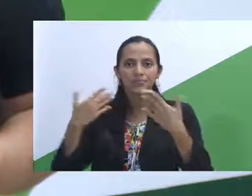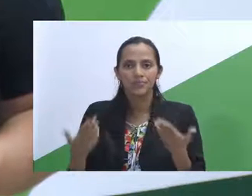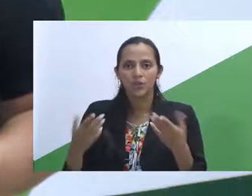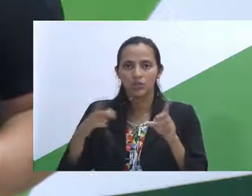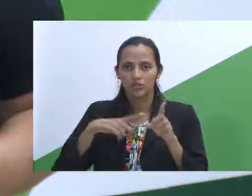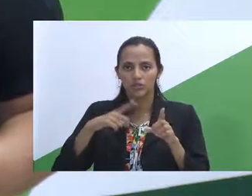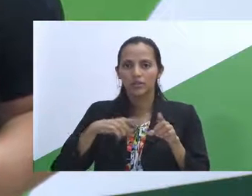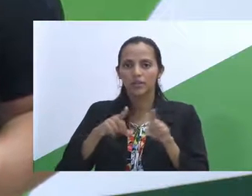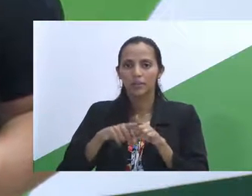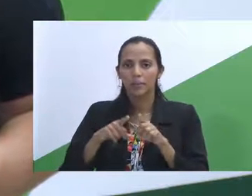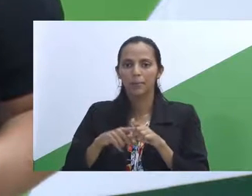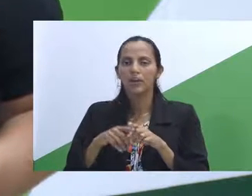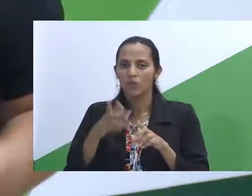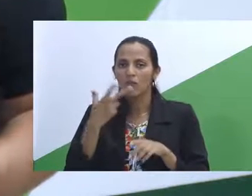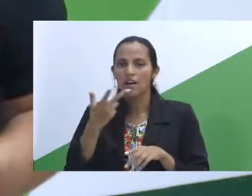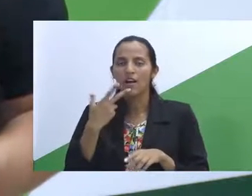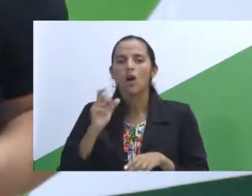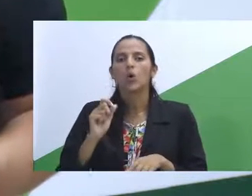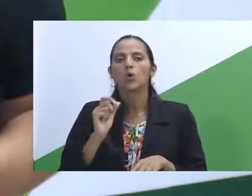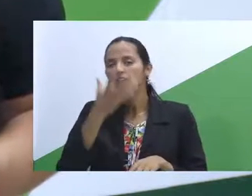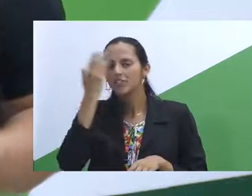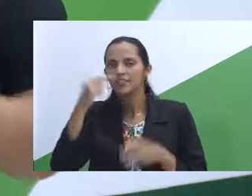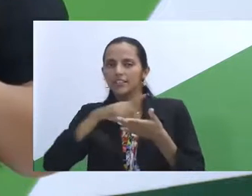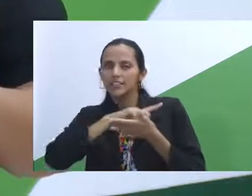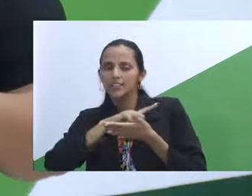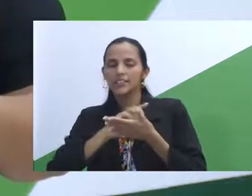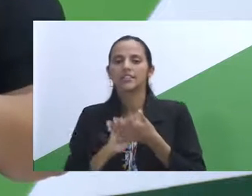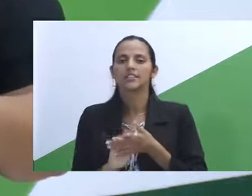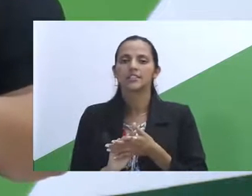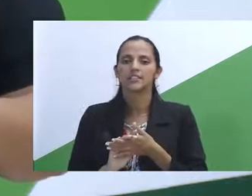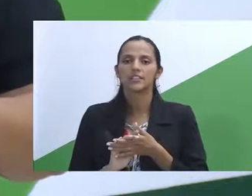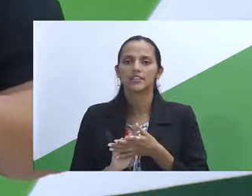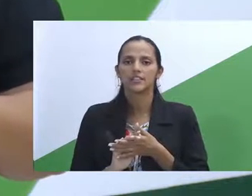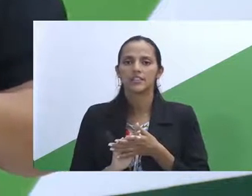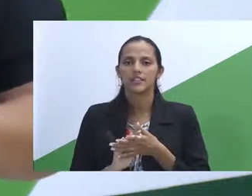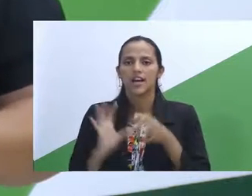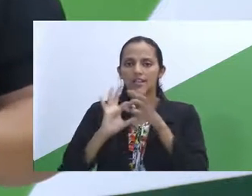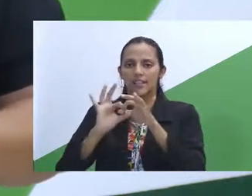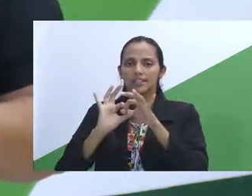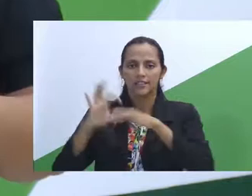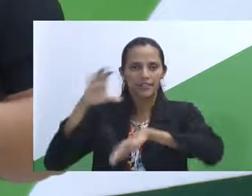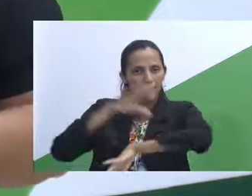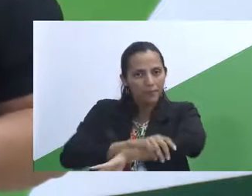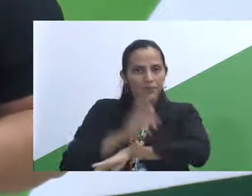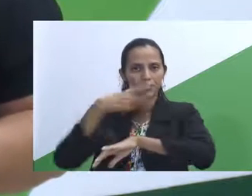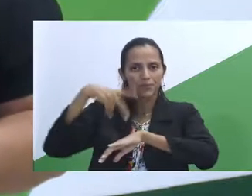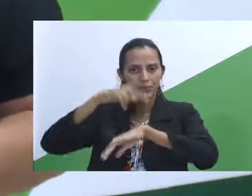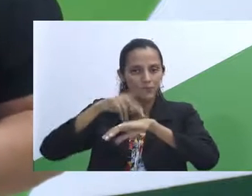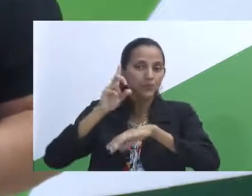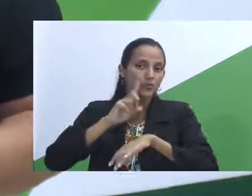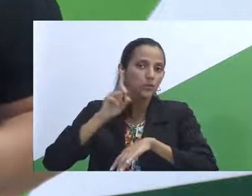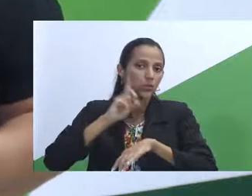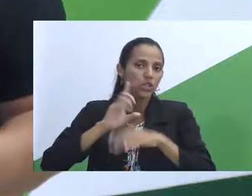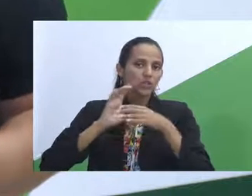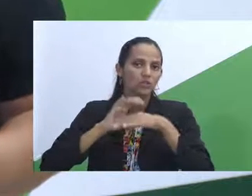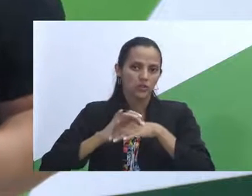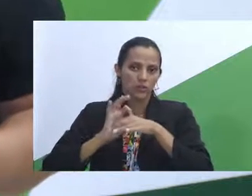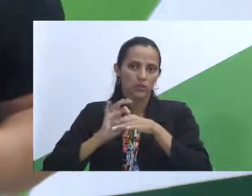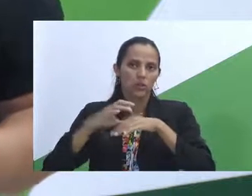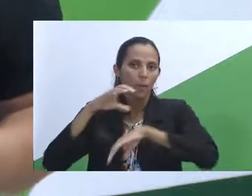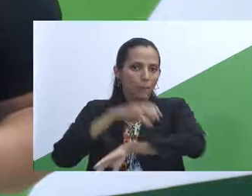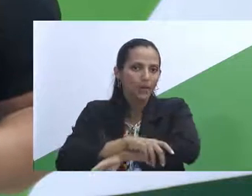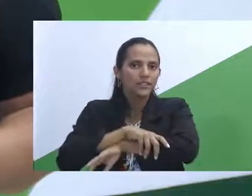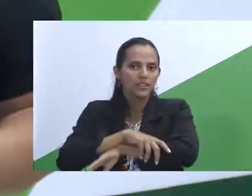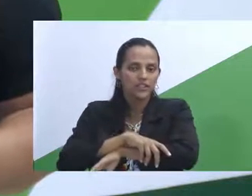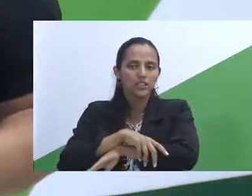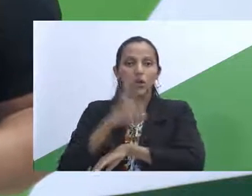que eu esqueci de falar, mas falo agora, sobre essa, né? Essa aliança do Brasil com os Estados Unidos. Ele que,